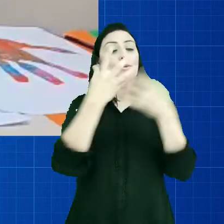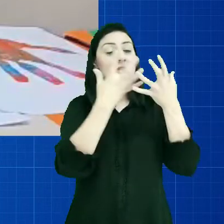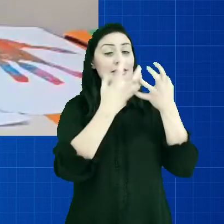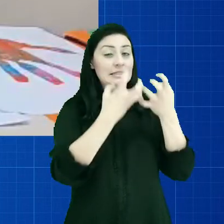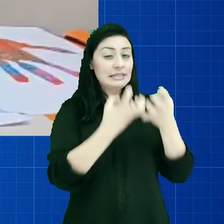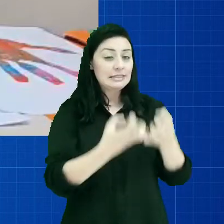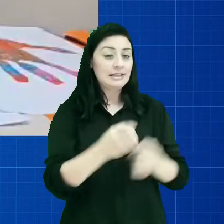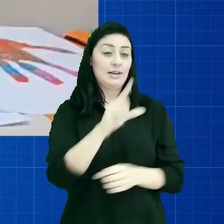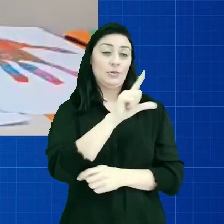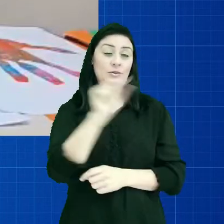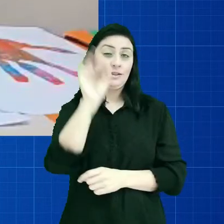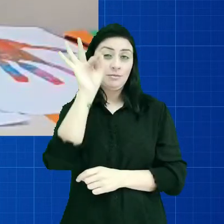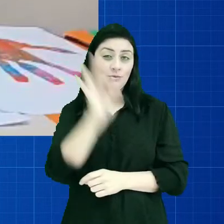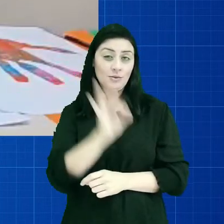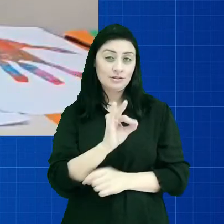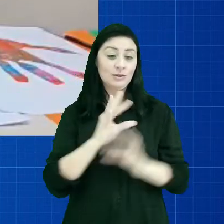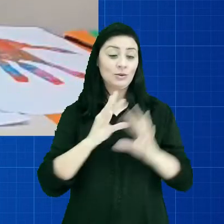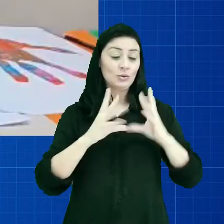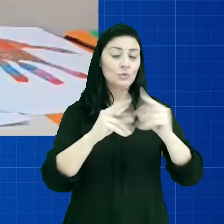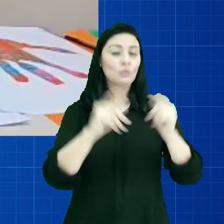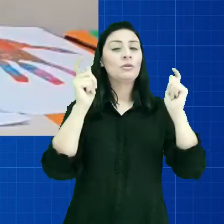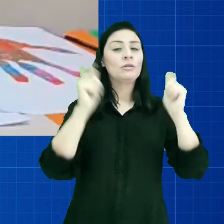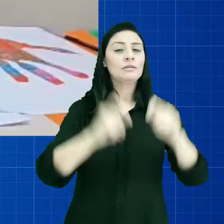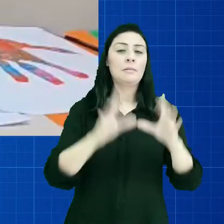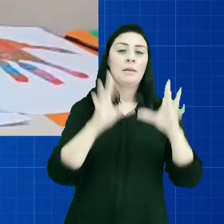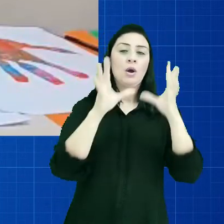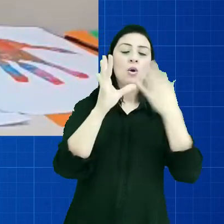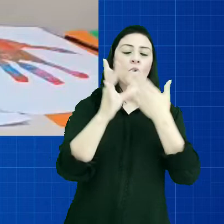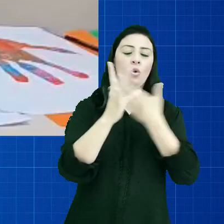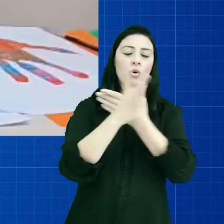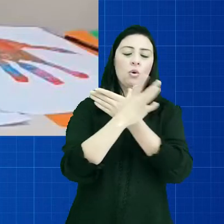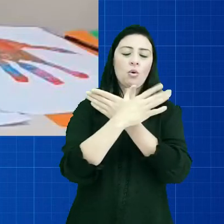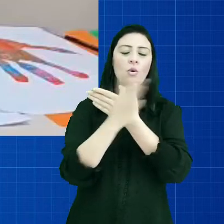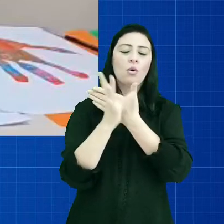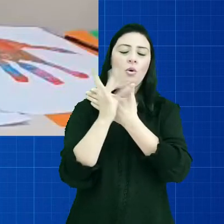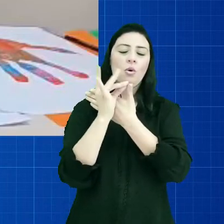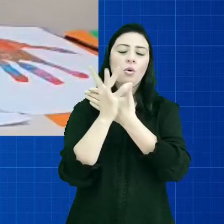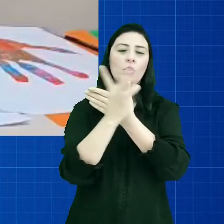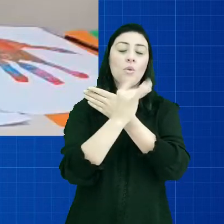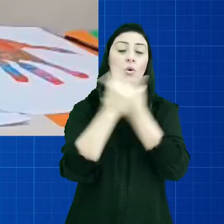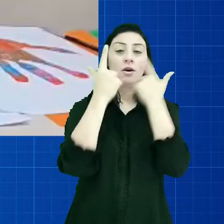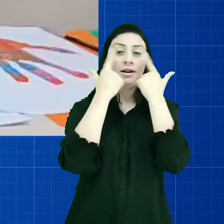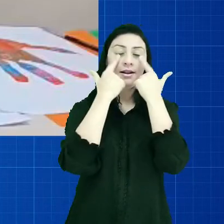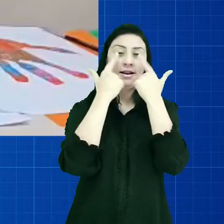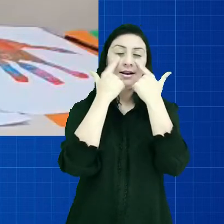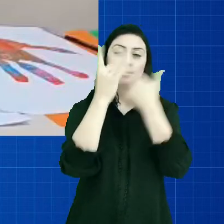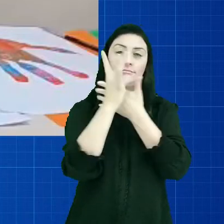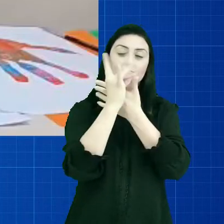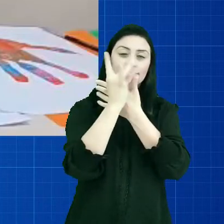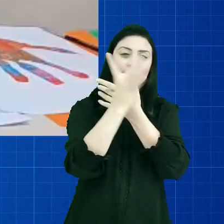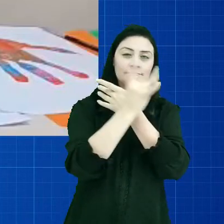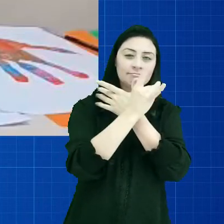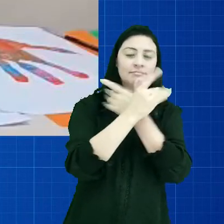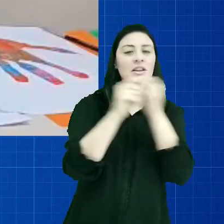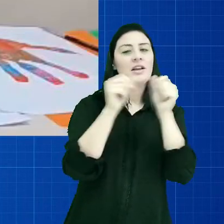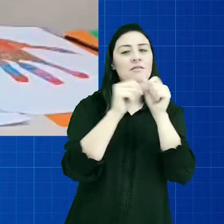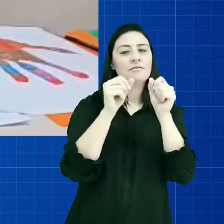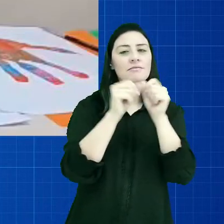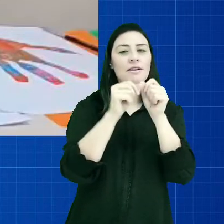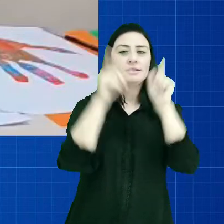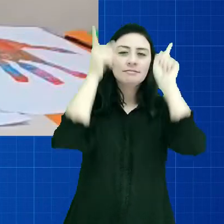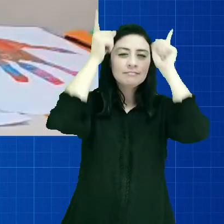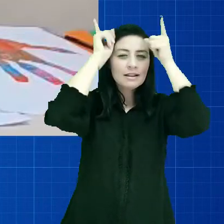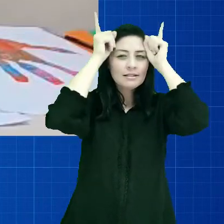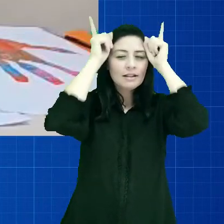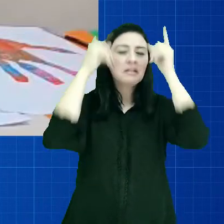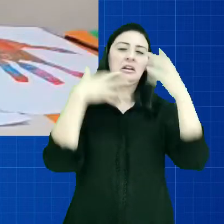estiverem secas totalmente, eu posso colar os olhinhos aqui, tá? Da minha borboleta. e fazer uma anteninha